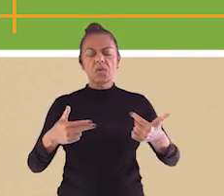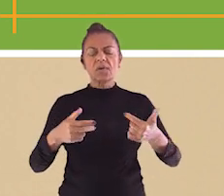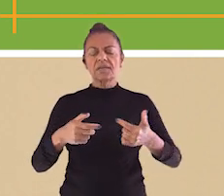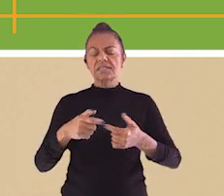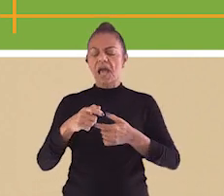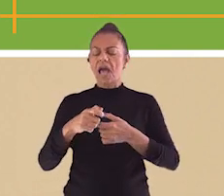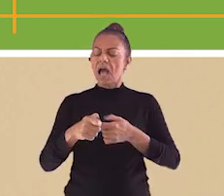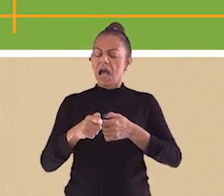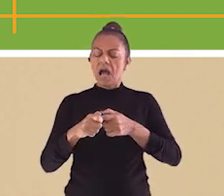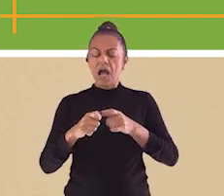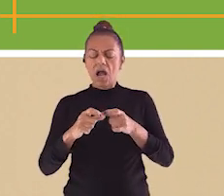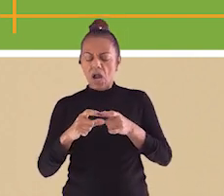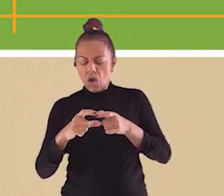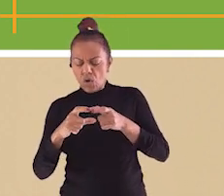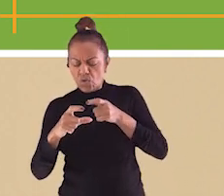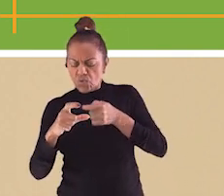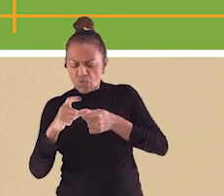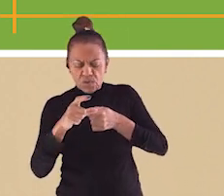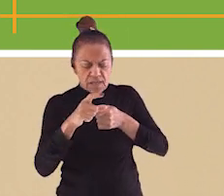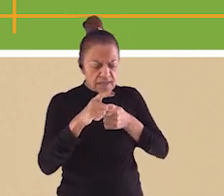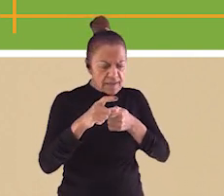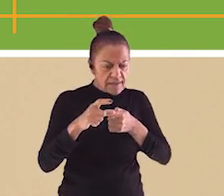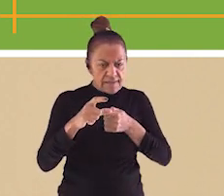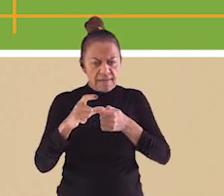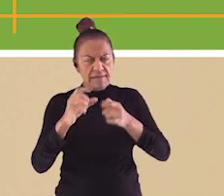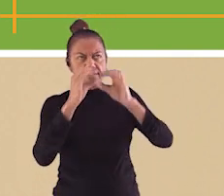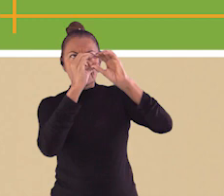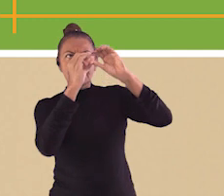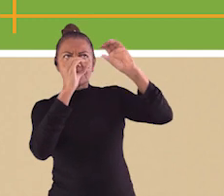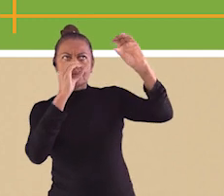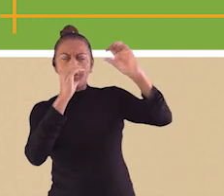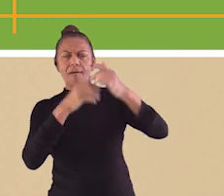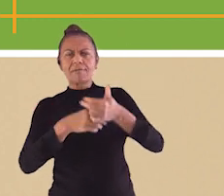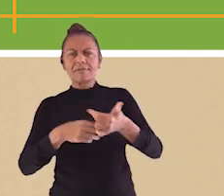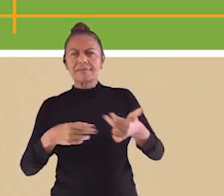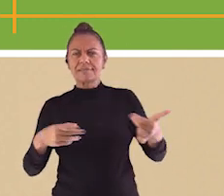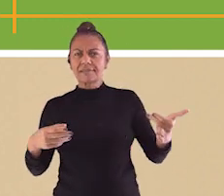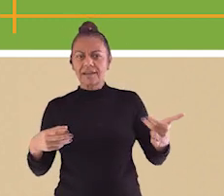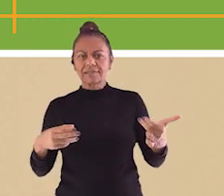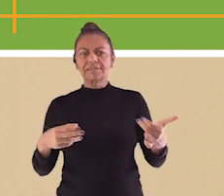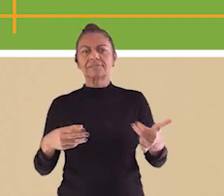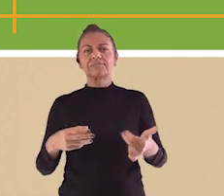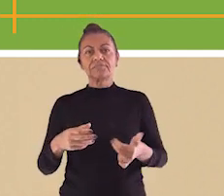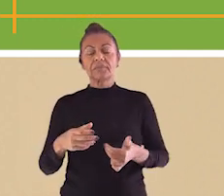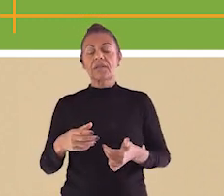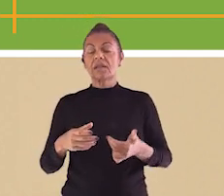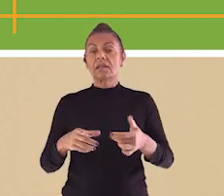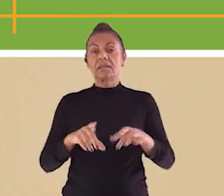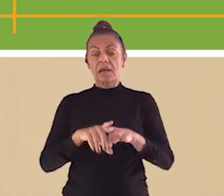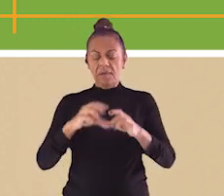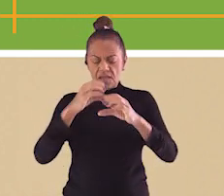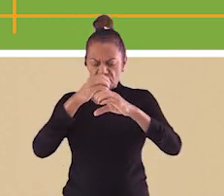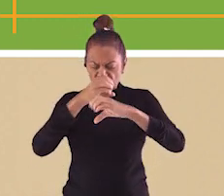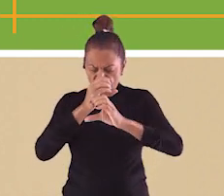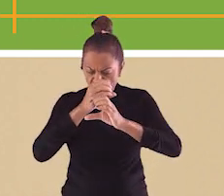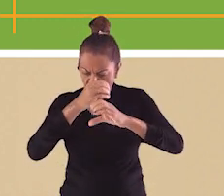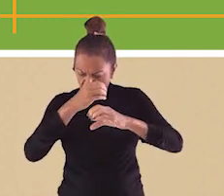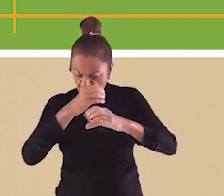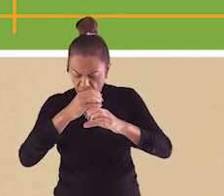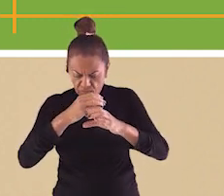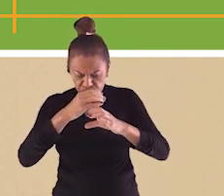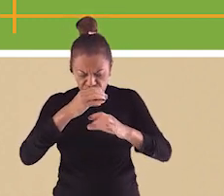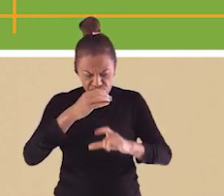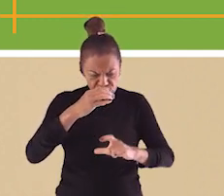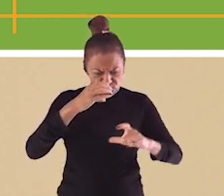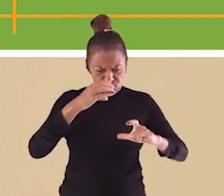periscópio e etc. Para observação ampliada de objetos, lupas, microscópicos ou para registro